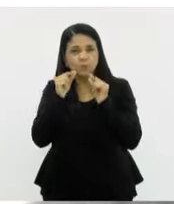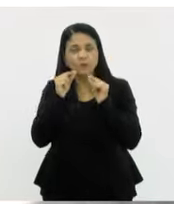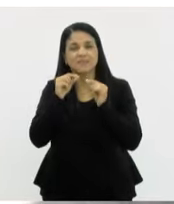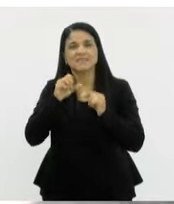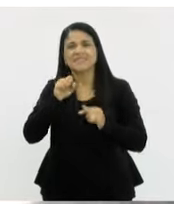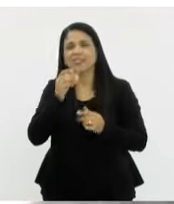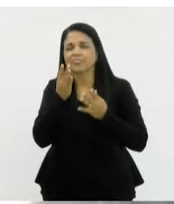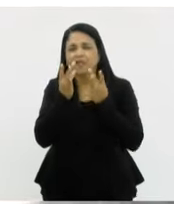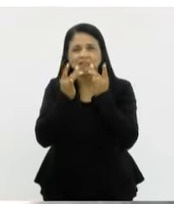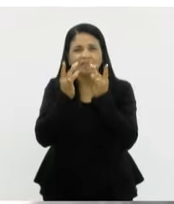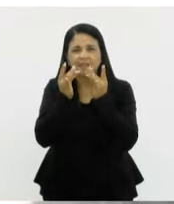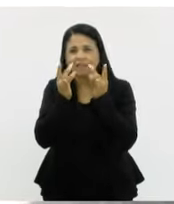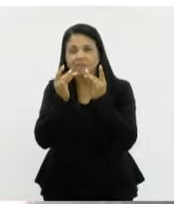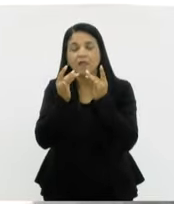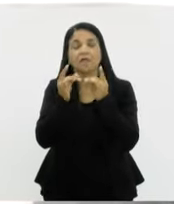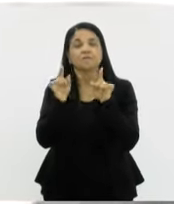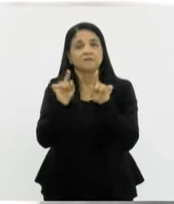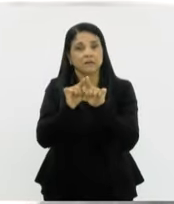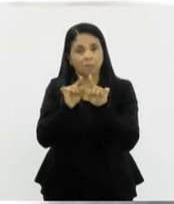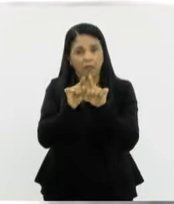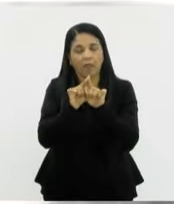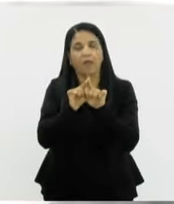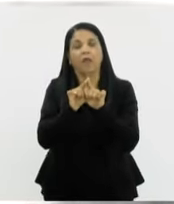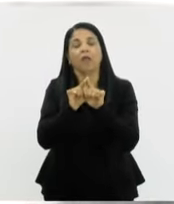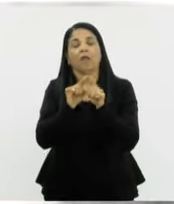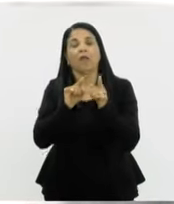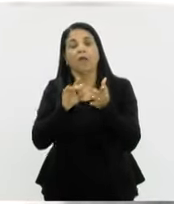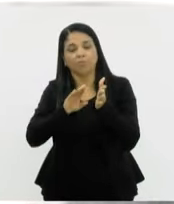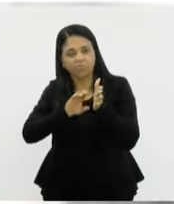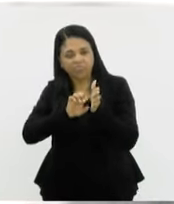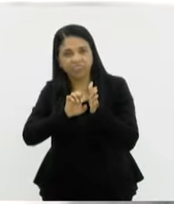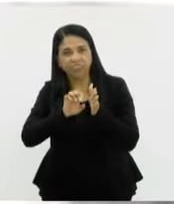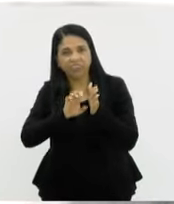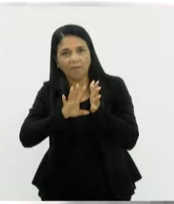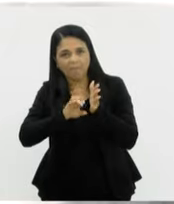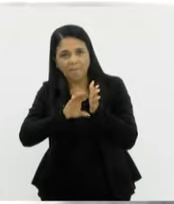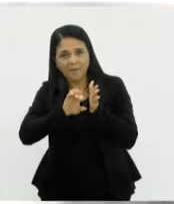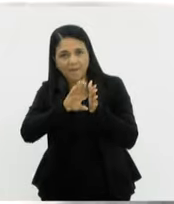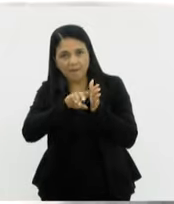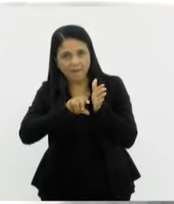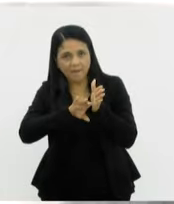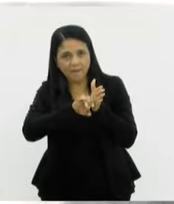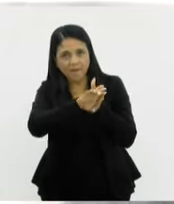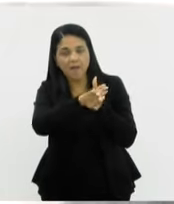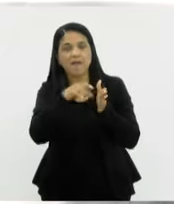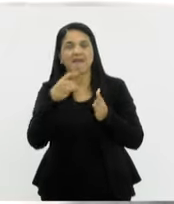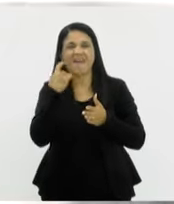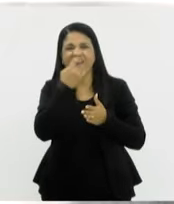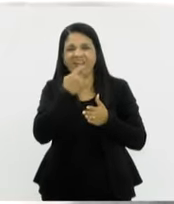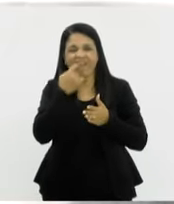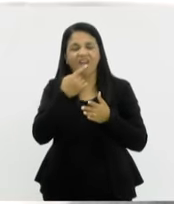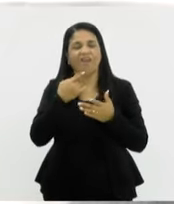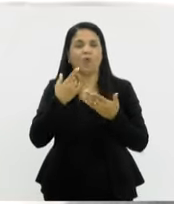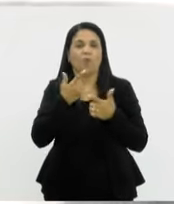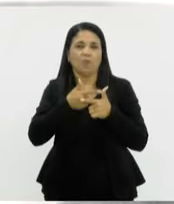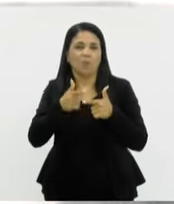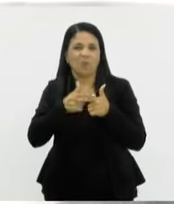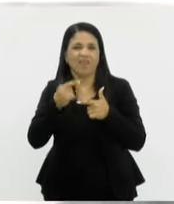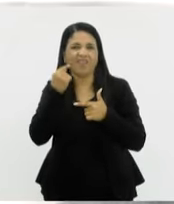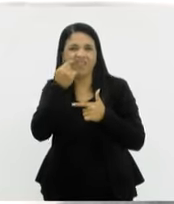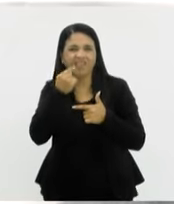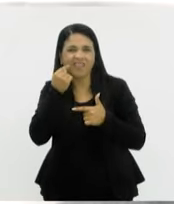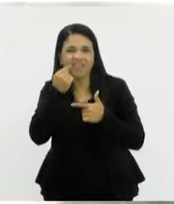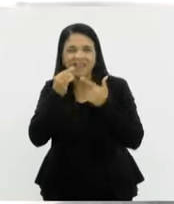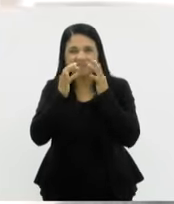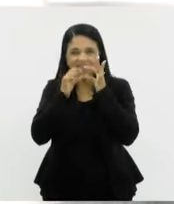e a gente fica mais predisponível até a doença cárie ou algum outro problema na gengiva ou doença periodontal. Então, assim, a